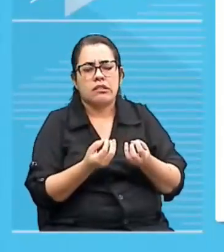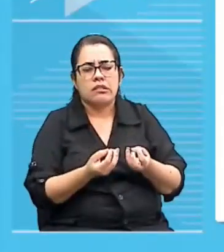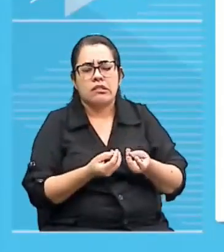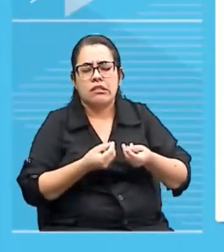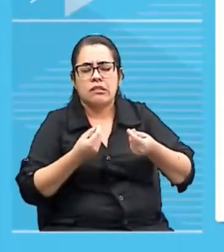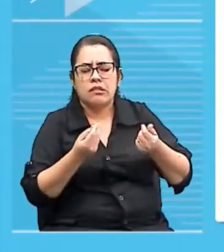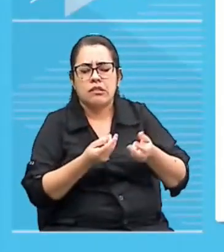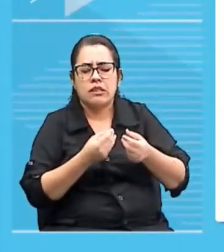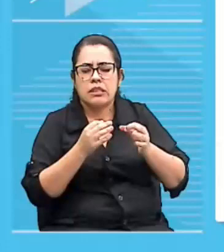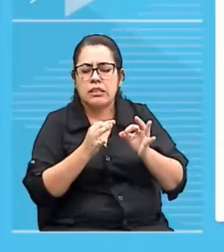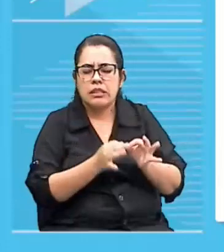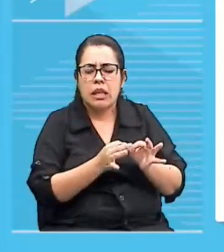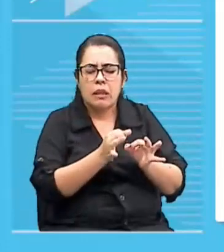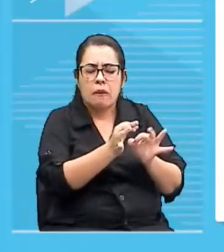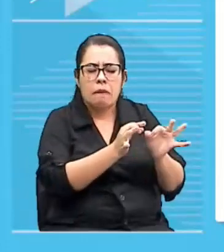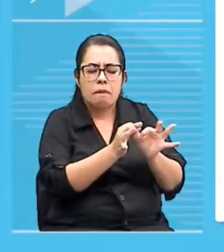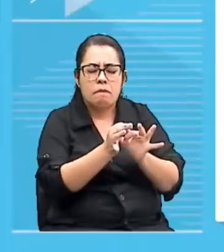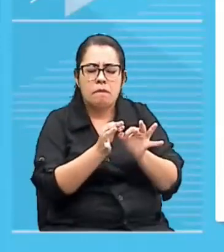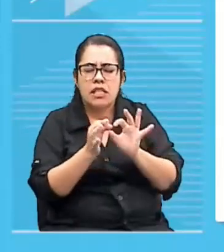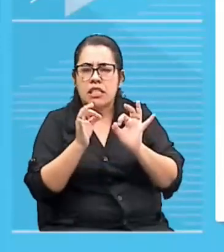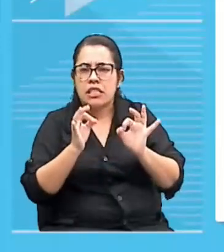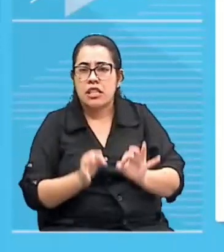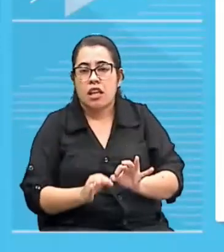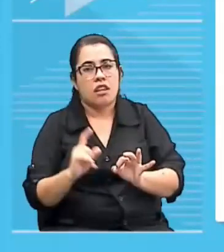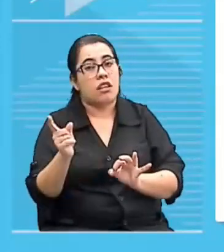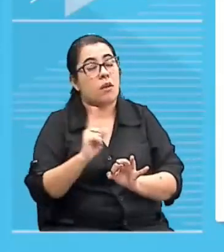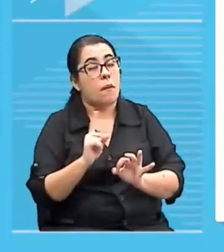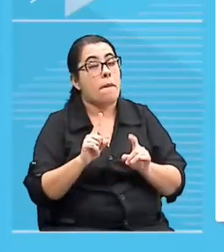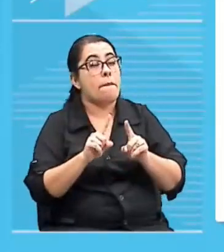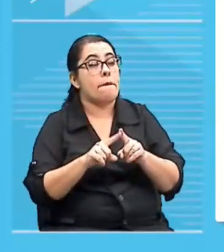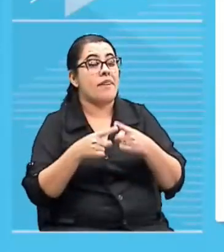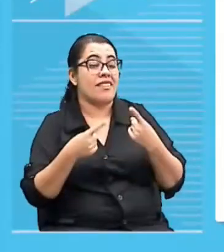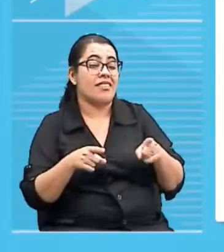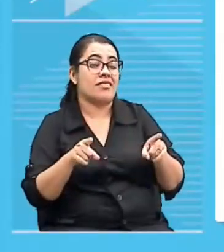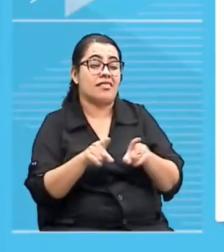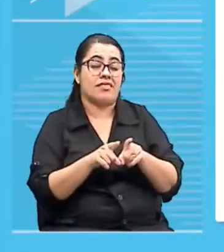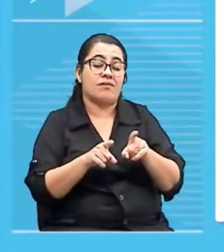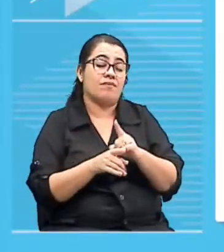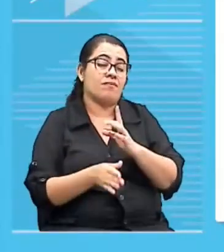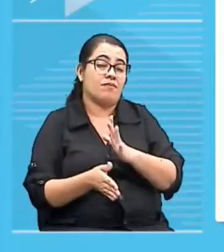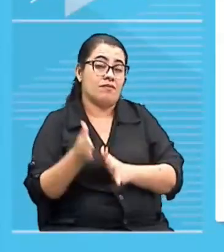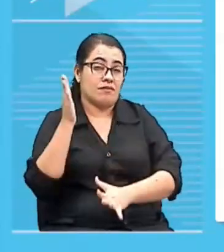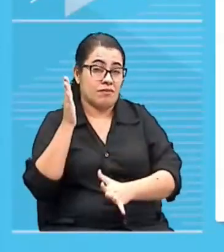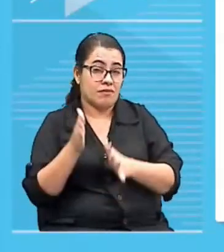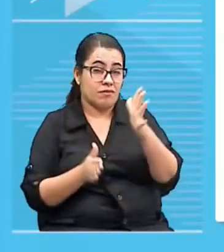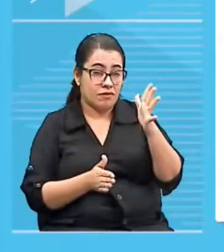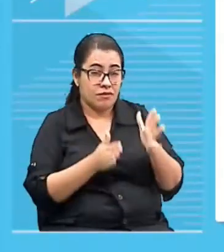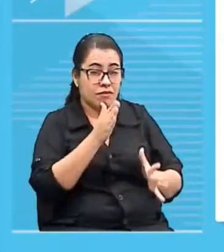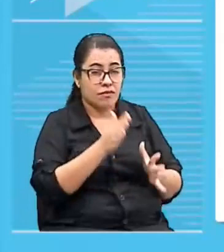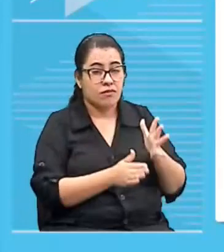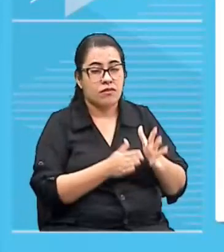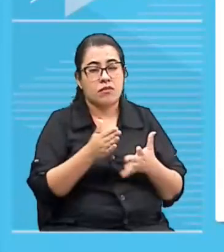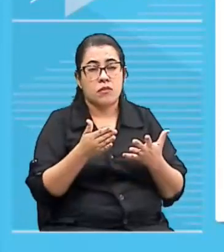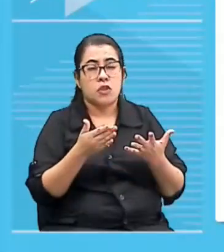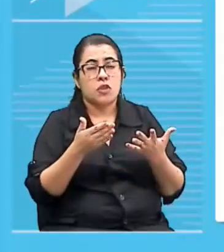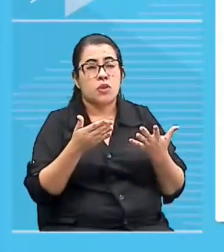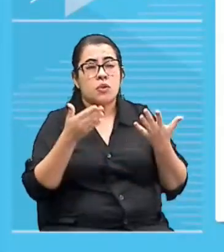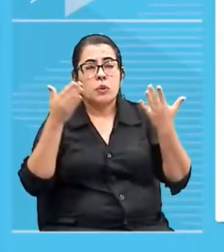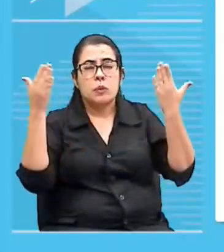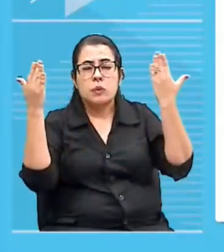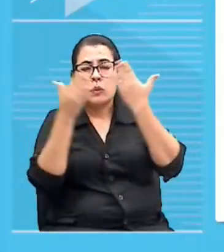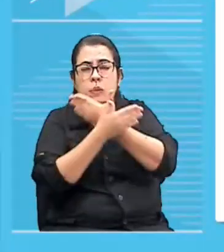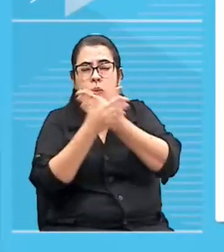mensurável, algo mais correto, mas também existem robôs, vocês acreditam, que são